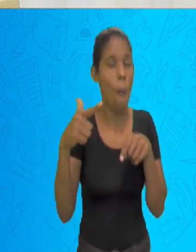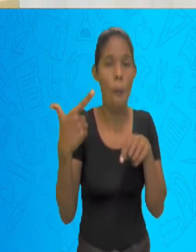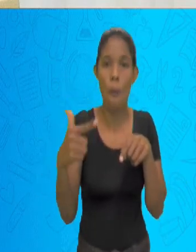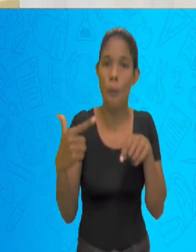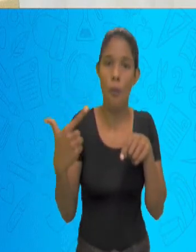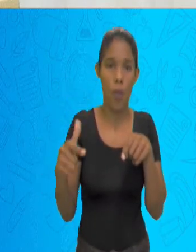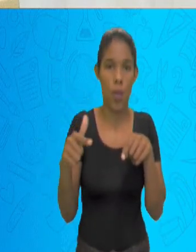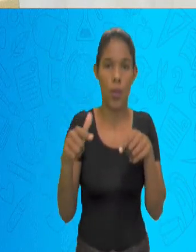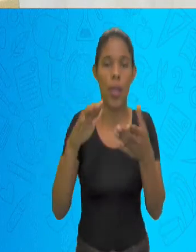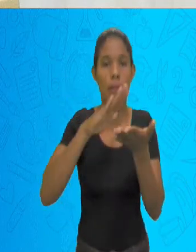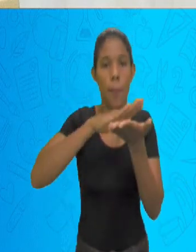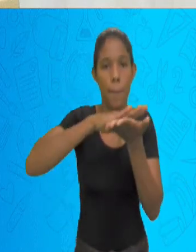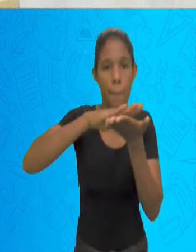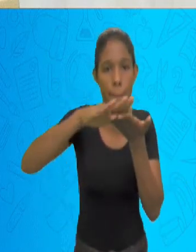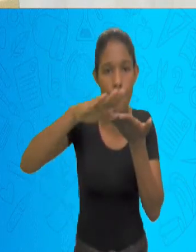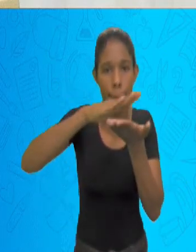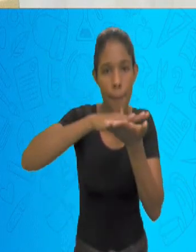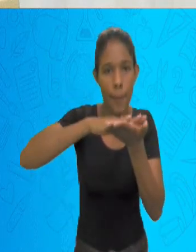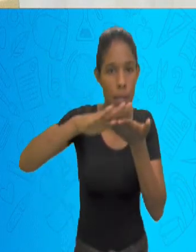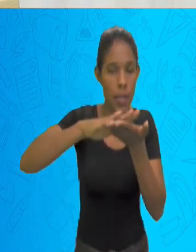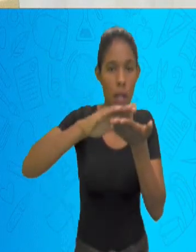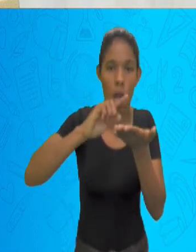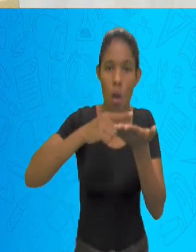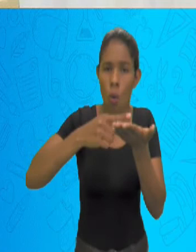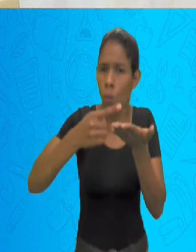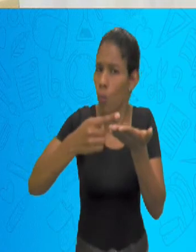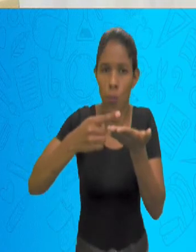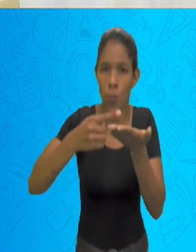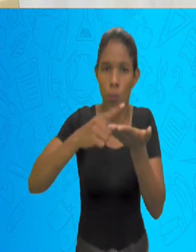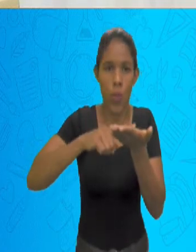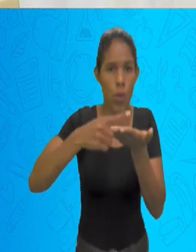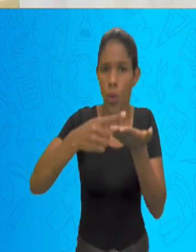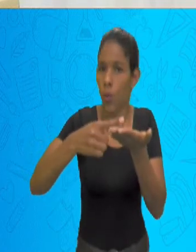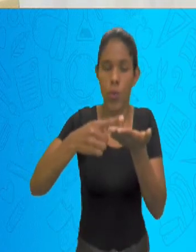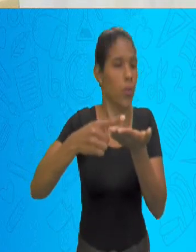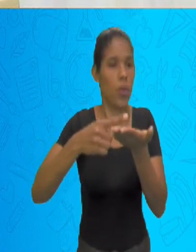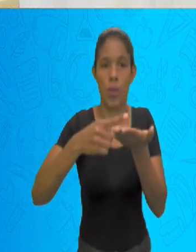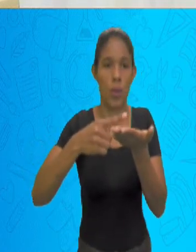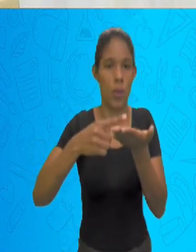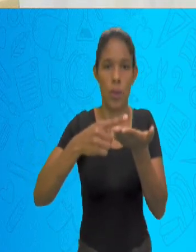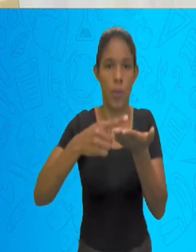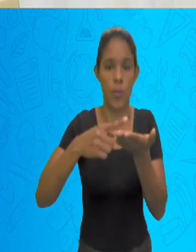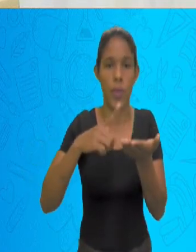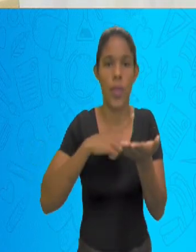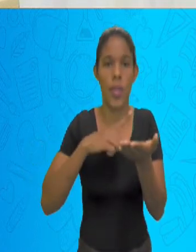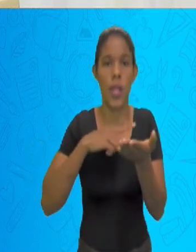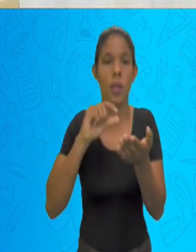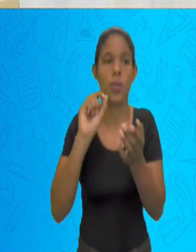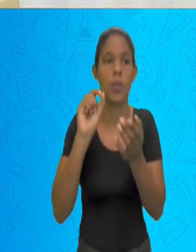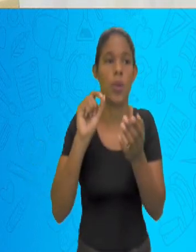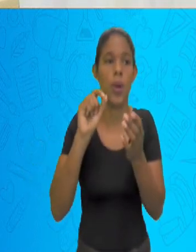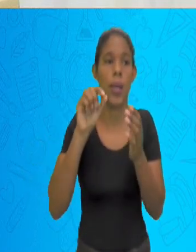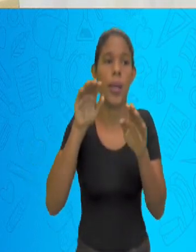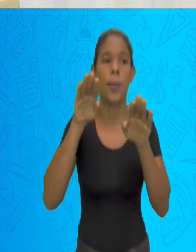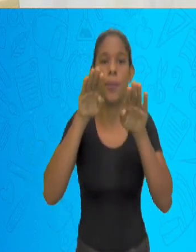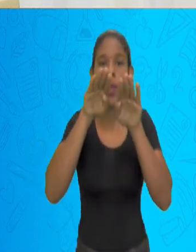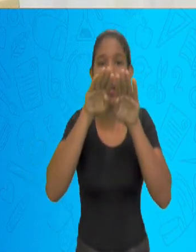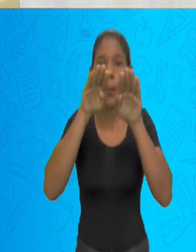elas são planas e elas não rolam. Nós temos outros poliedros, como prisma da base